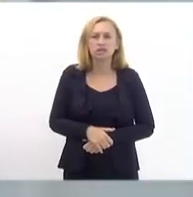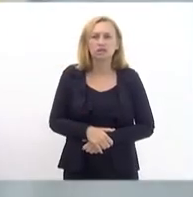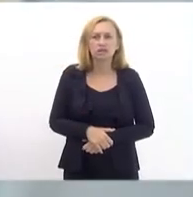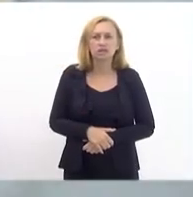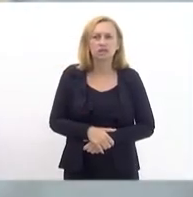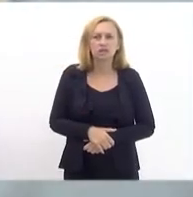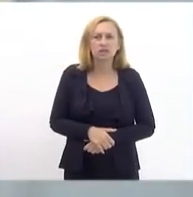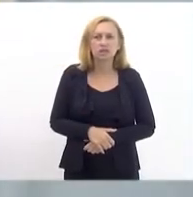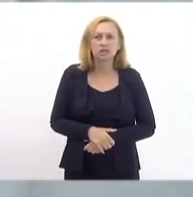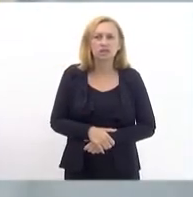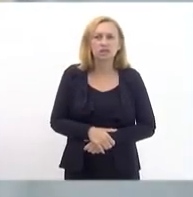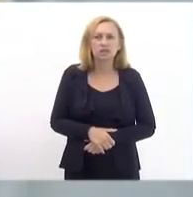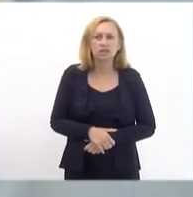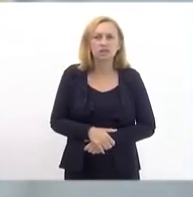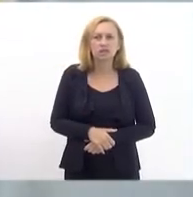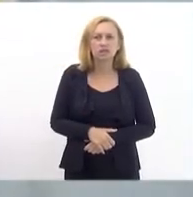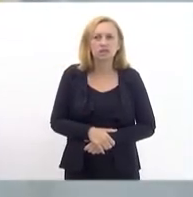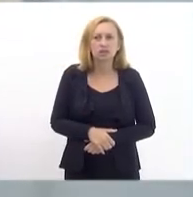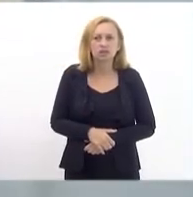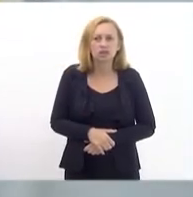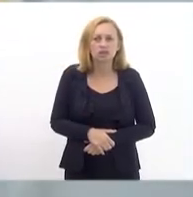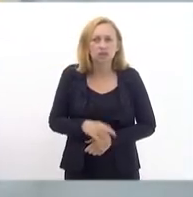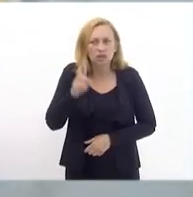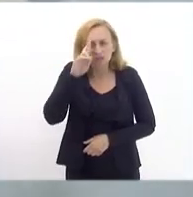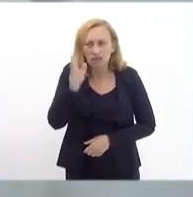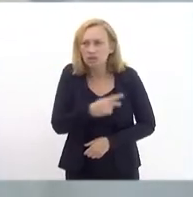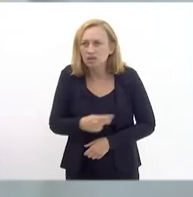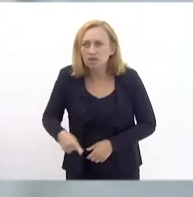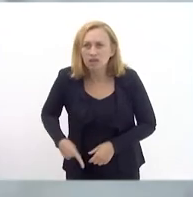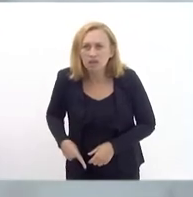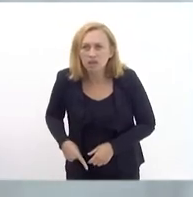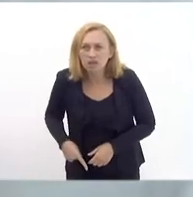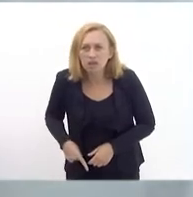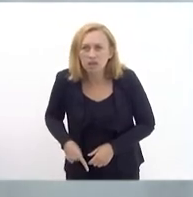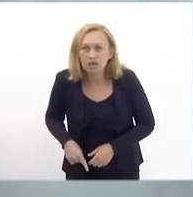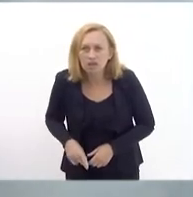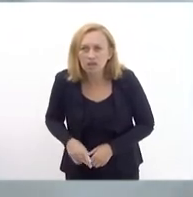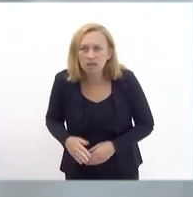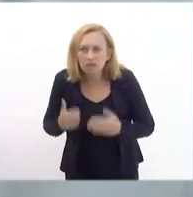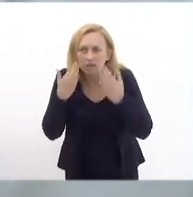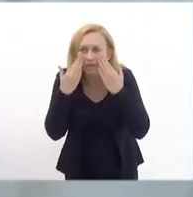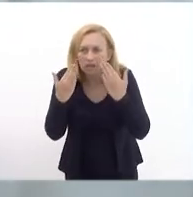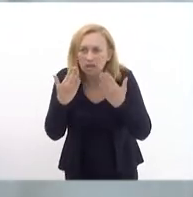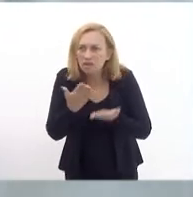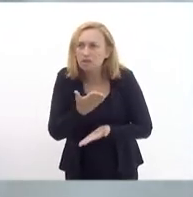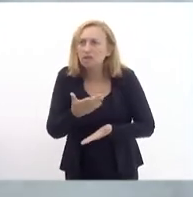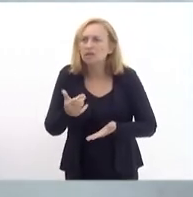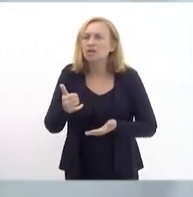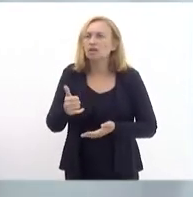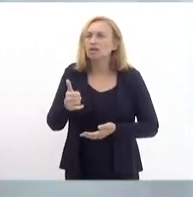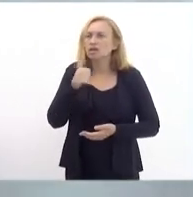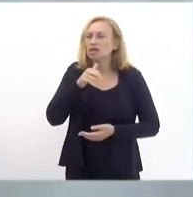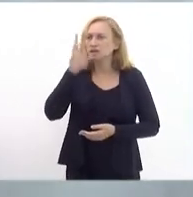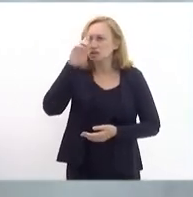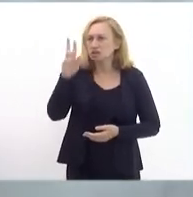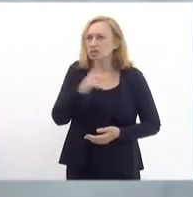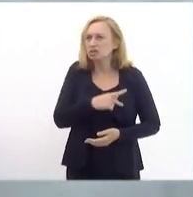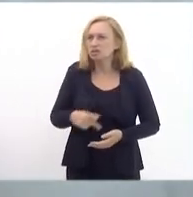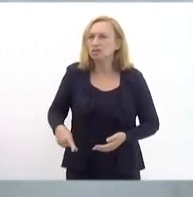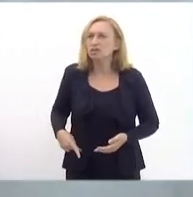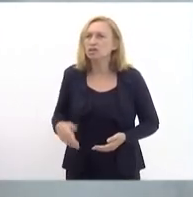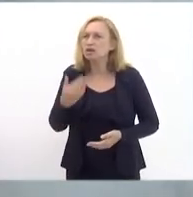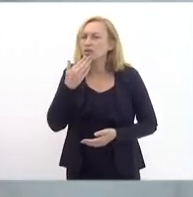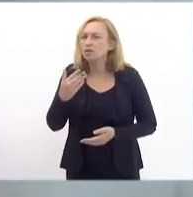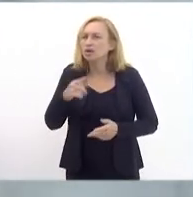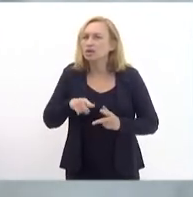ver aqui o deputado Dionísio. Senhora presidente, só me resta apresentar para a Vossa Excelência que solicite um